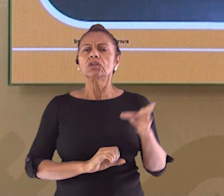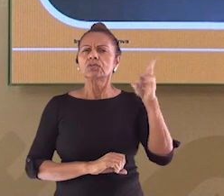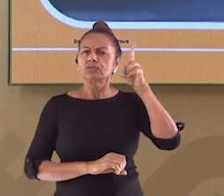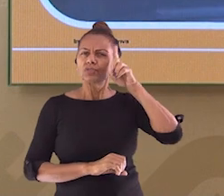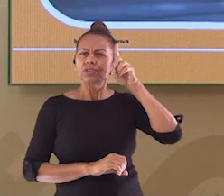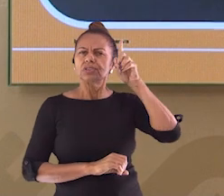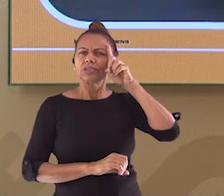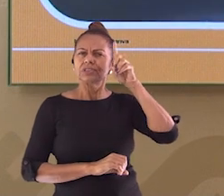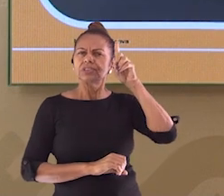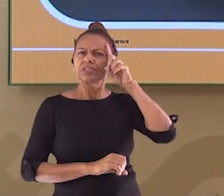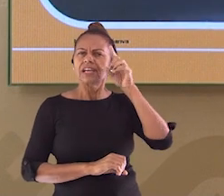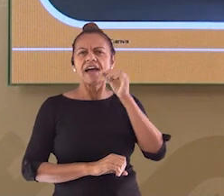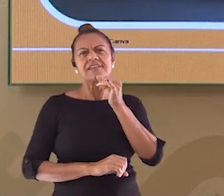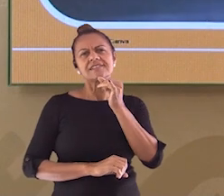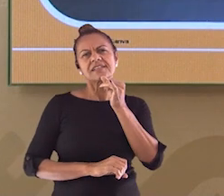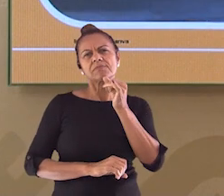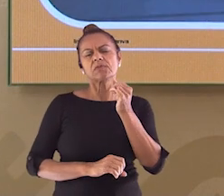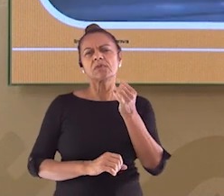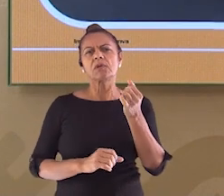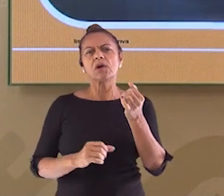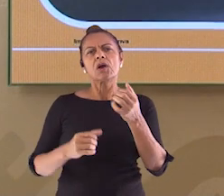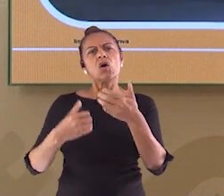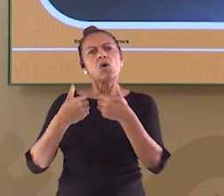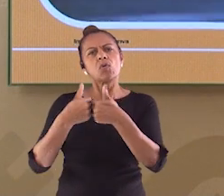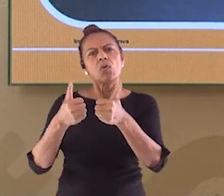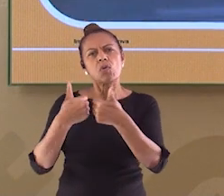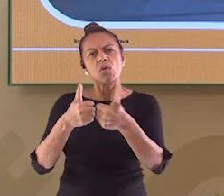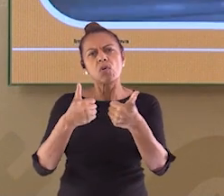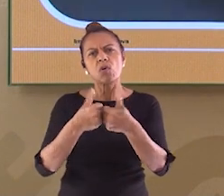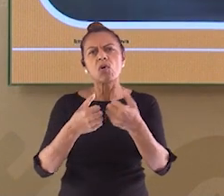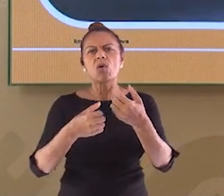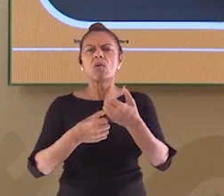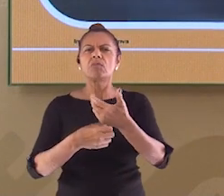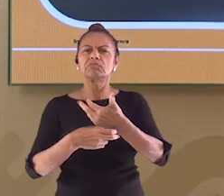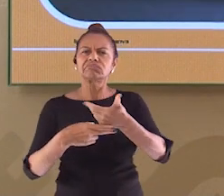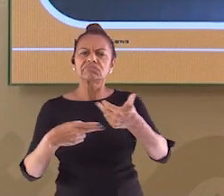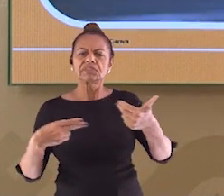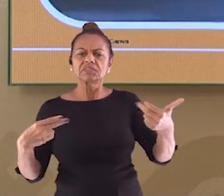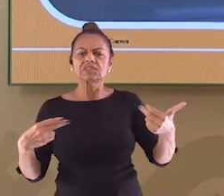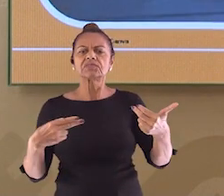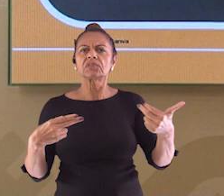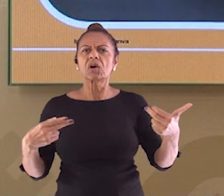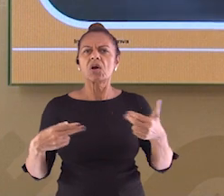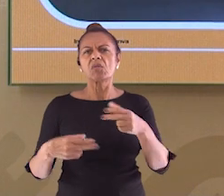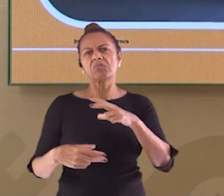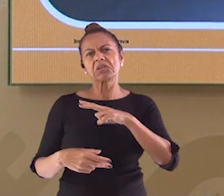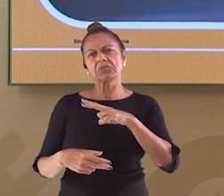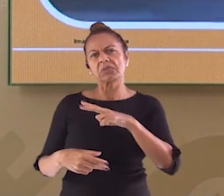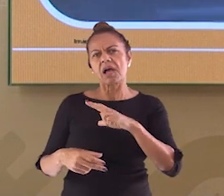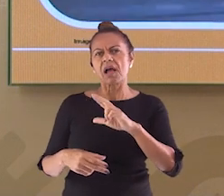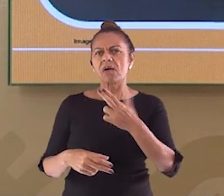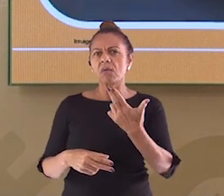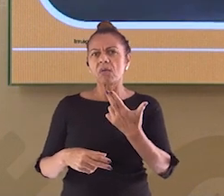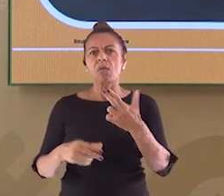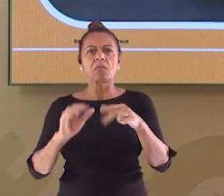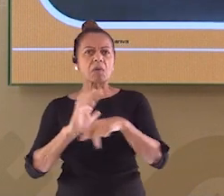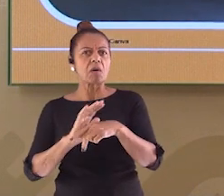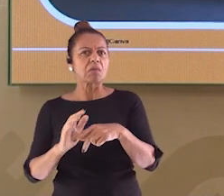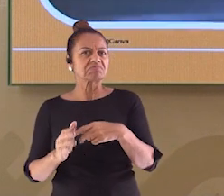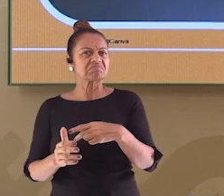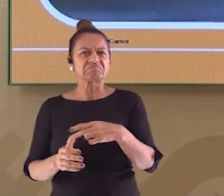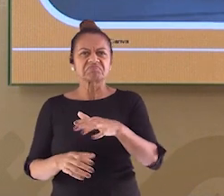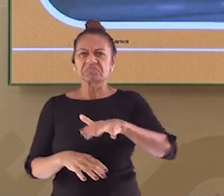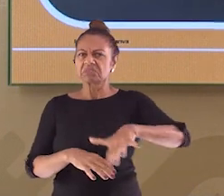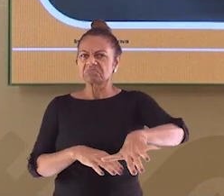um transporte público ou privado. Ele é movido por um combustível, certo? Esse combustível ele